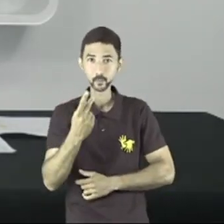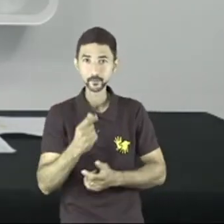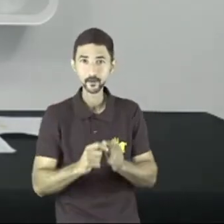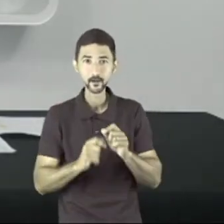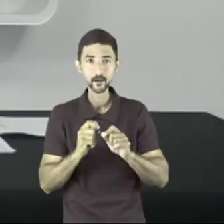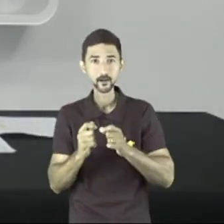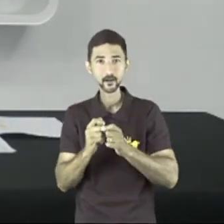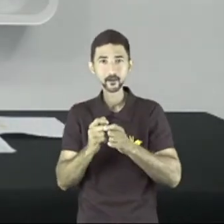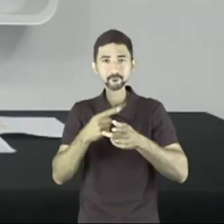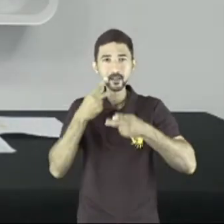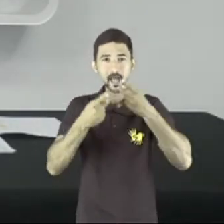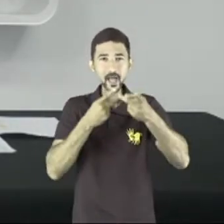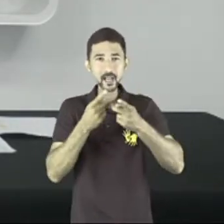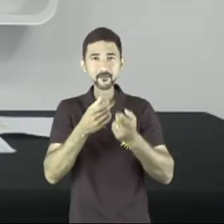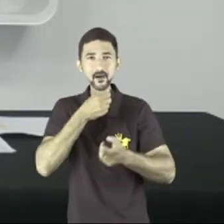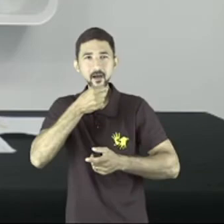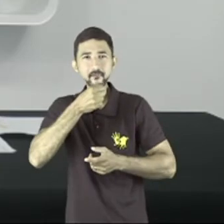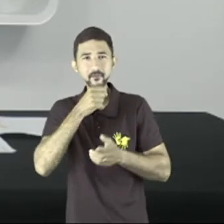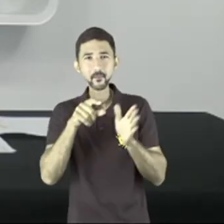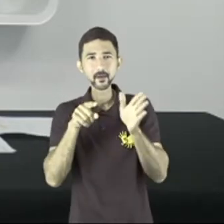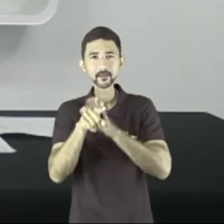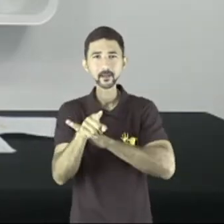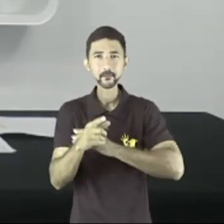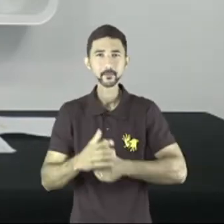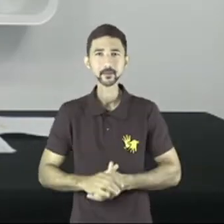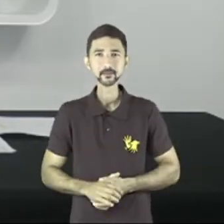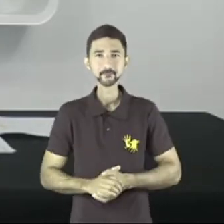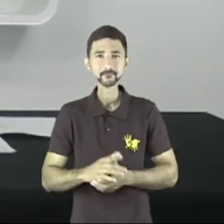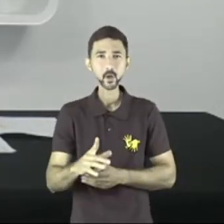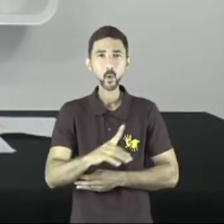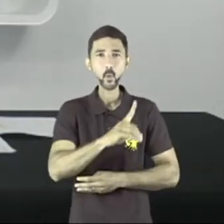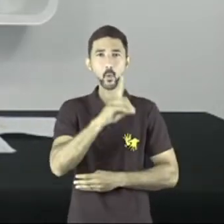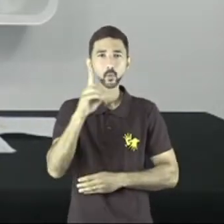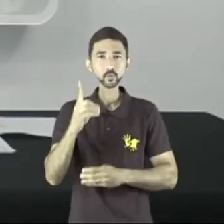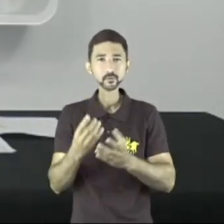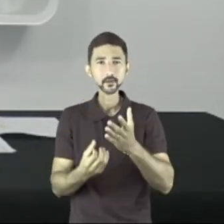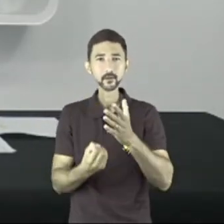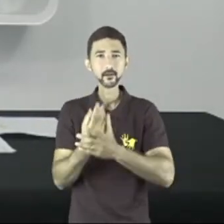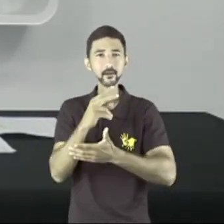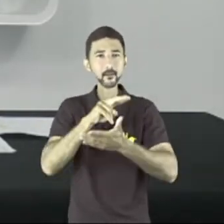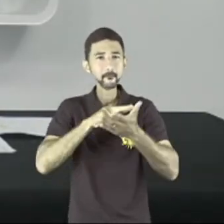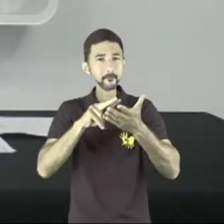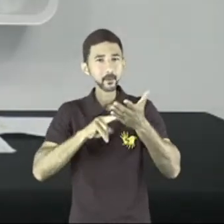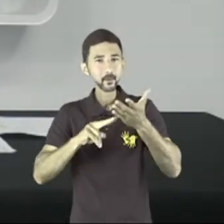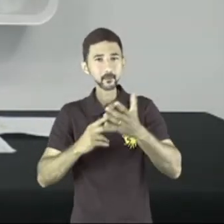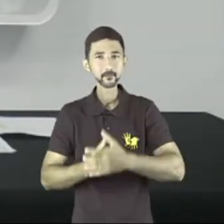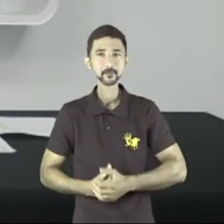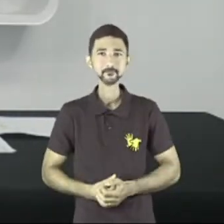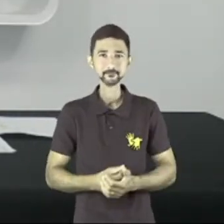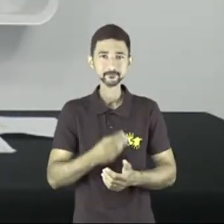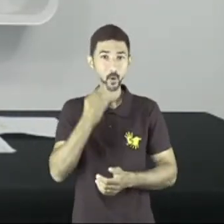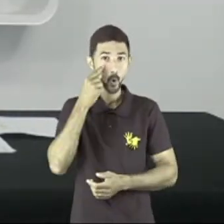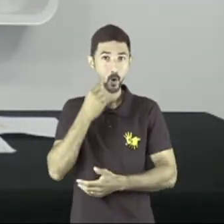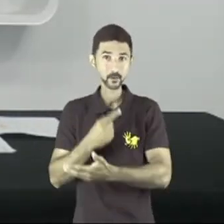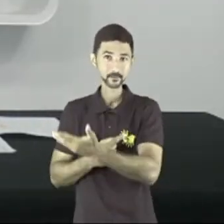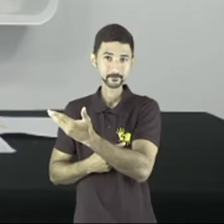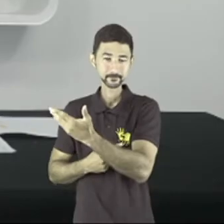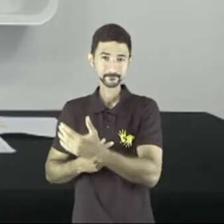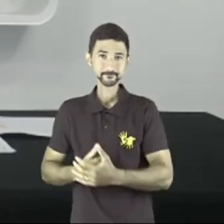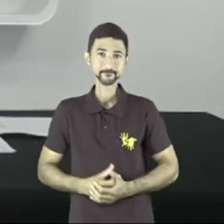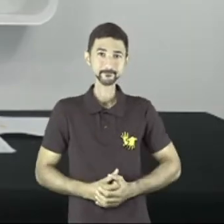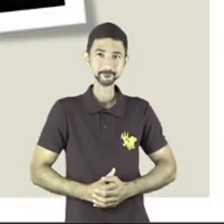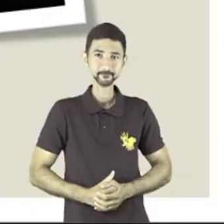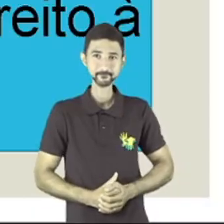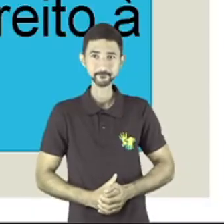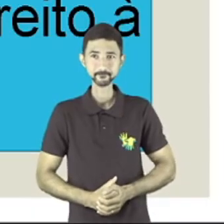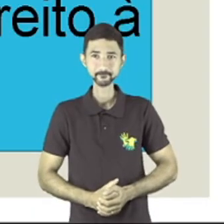ela deu a seguinte informação sobre o dia que ela compôs esse poema. Olha o que ela disse. Olha a